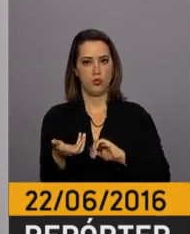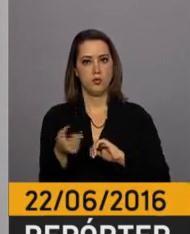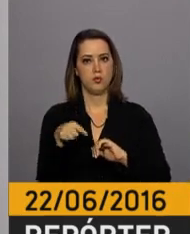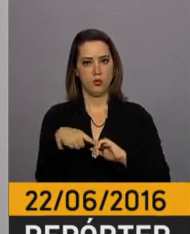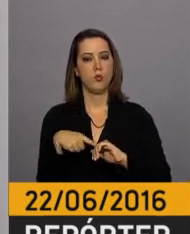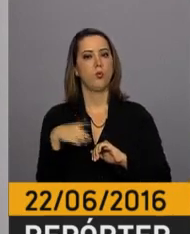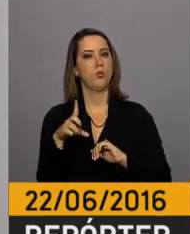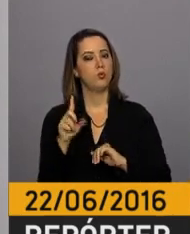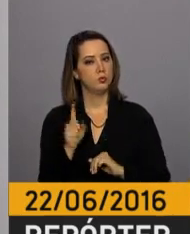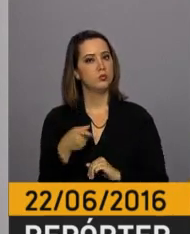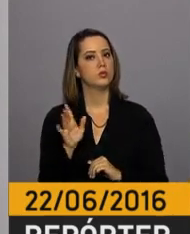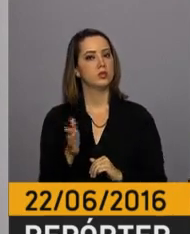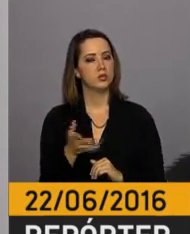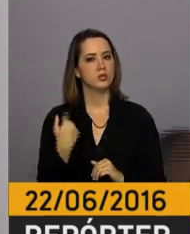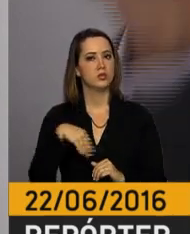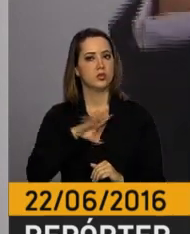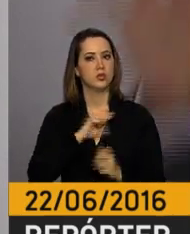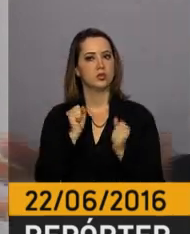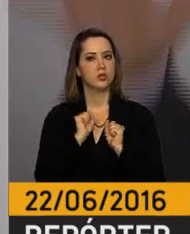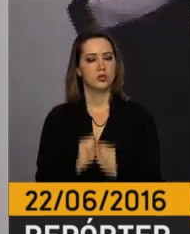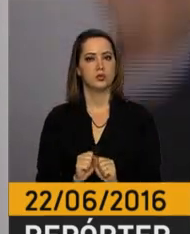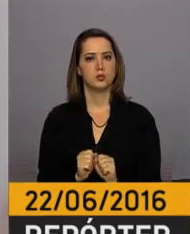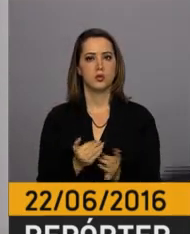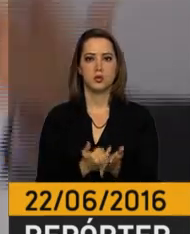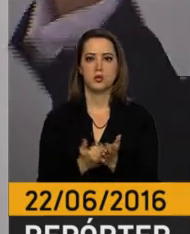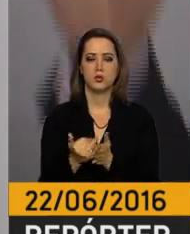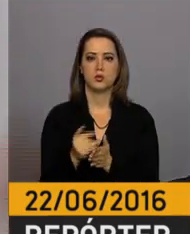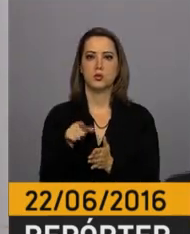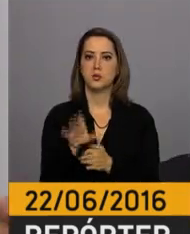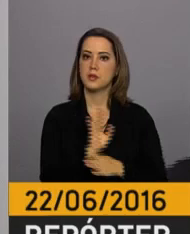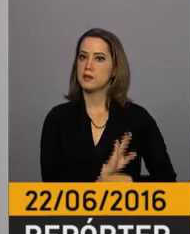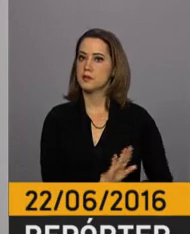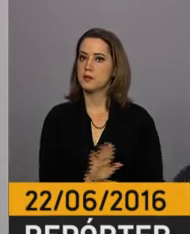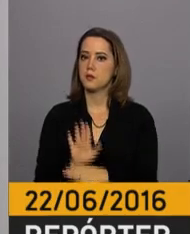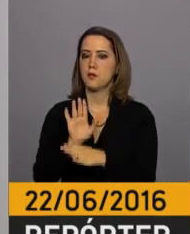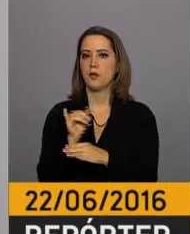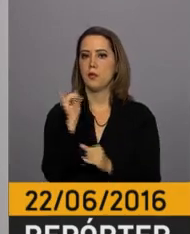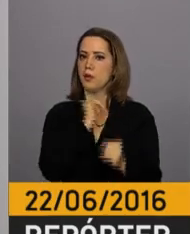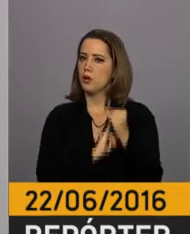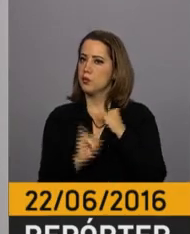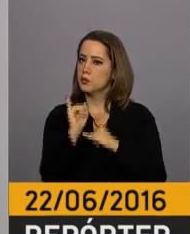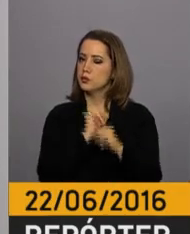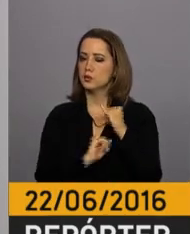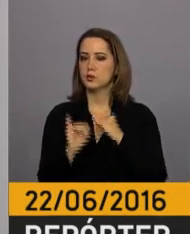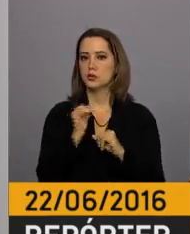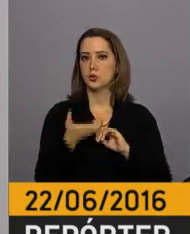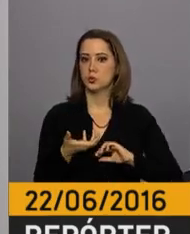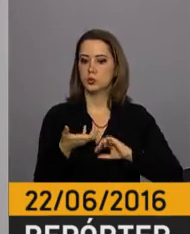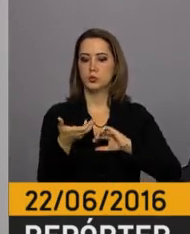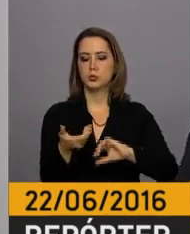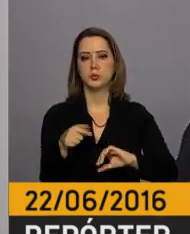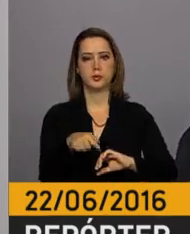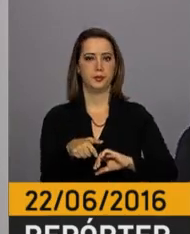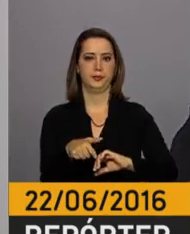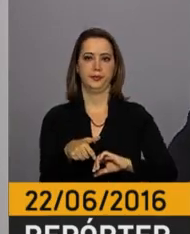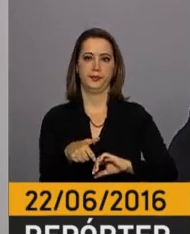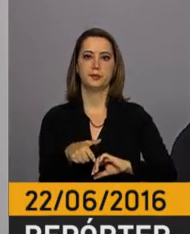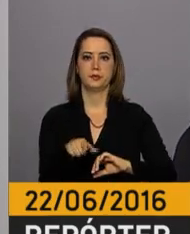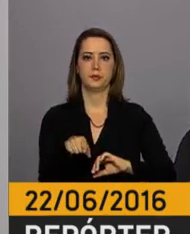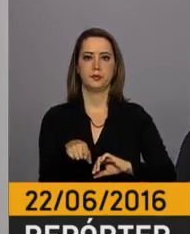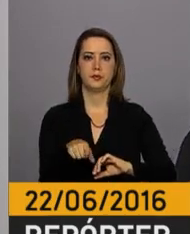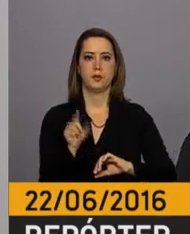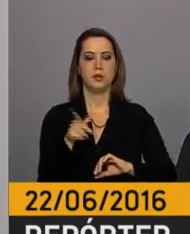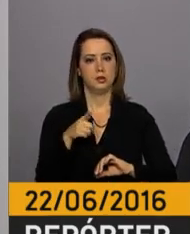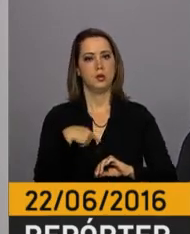congressistas para que a gente possa começar pelo apoio informativo aos senhores congressistas que legislam